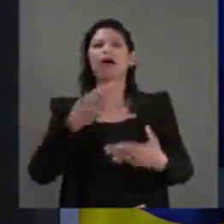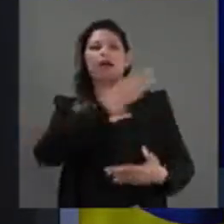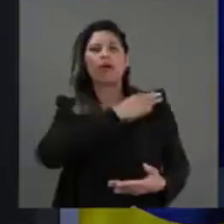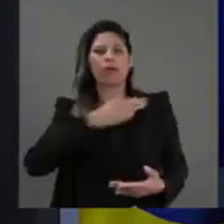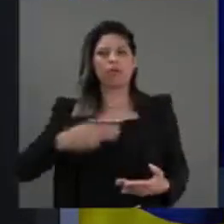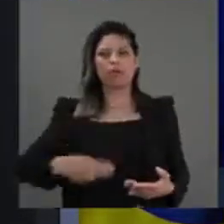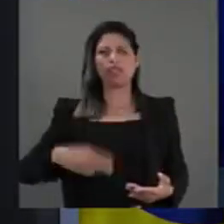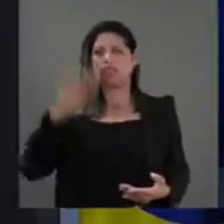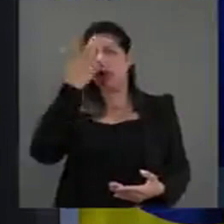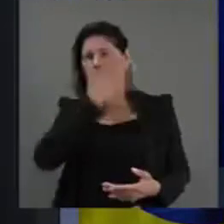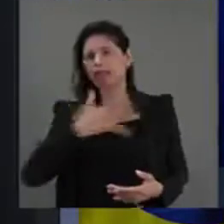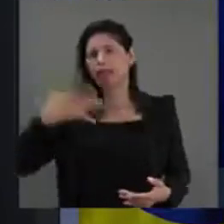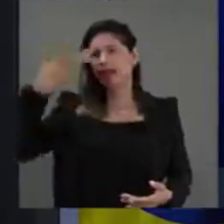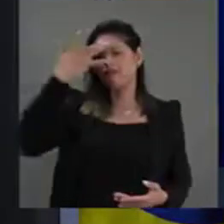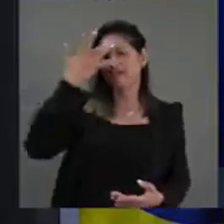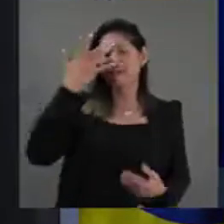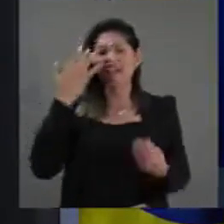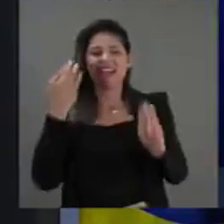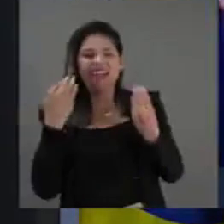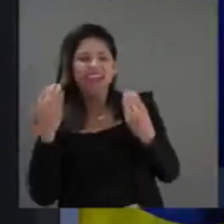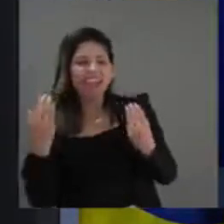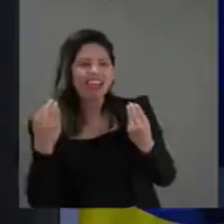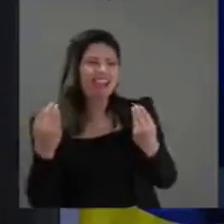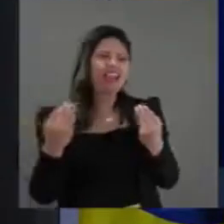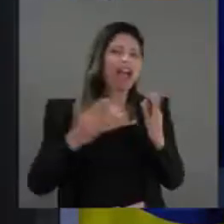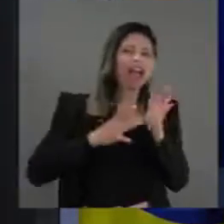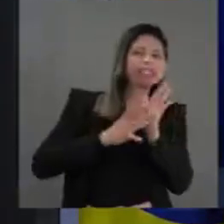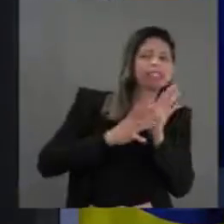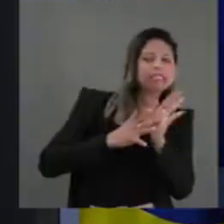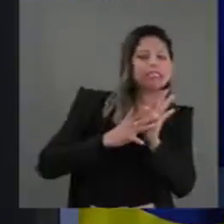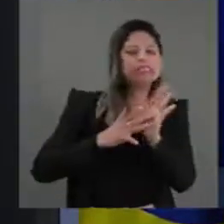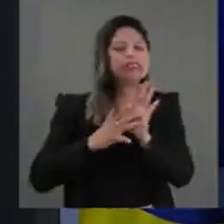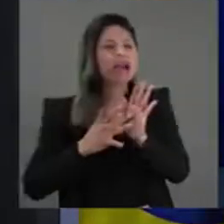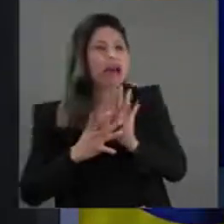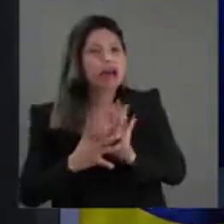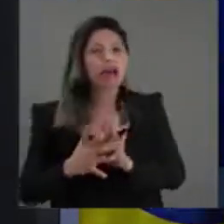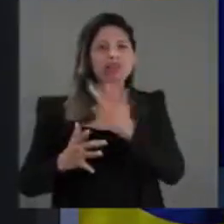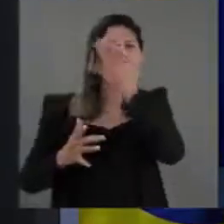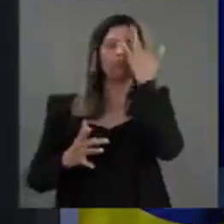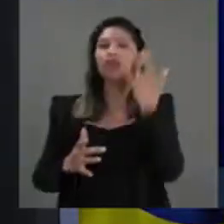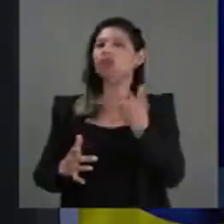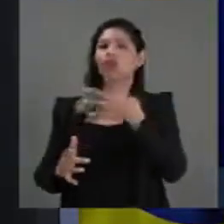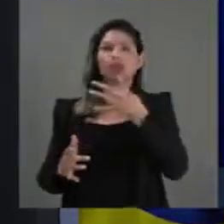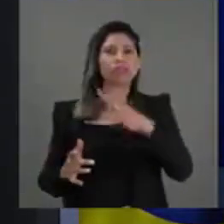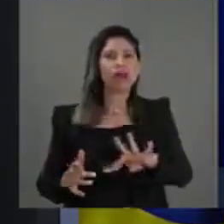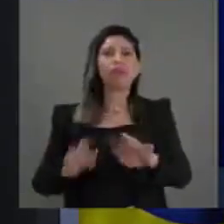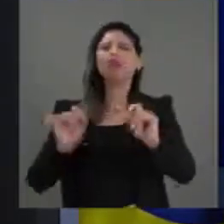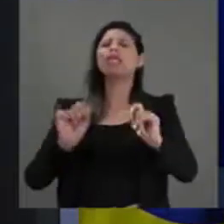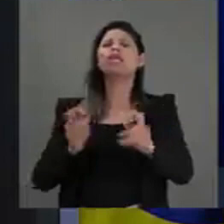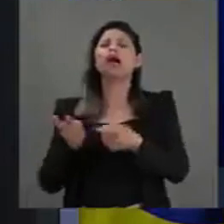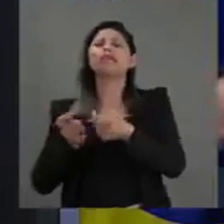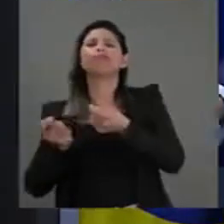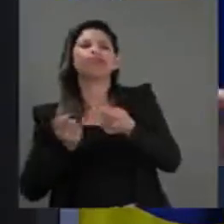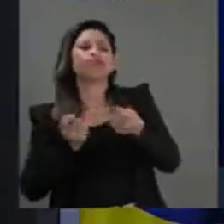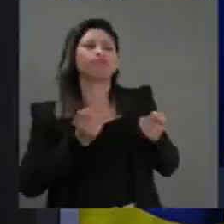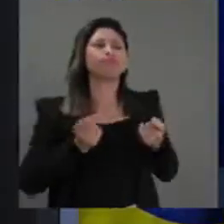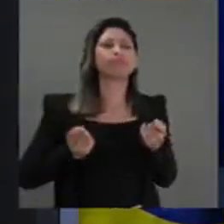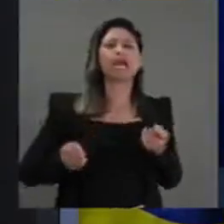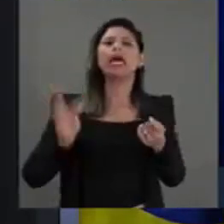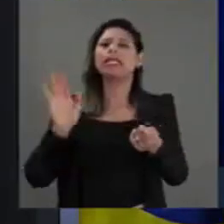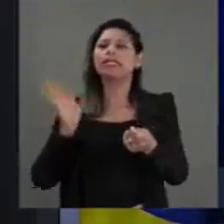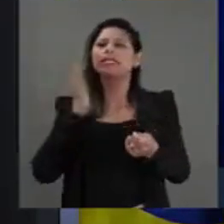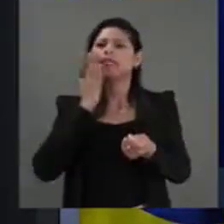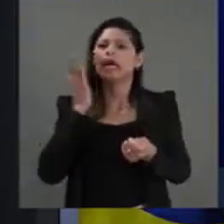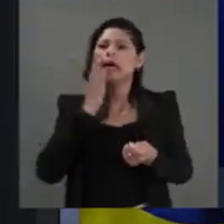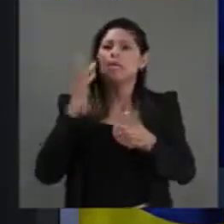de paisagem. Ninguém sabe quem é que está no comando, o que é para cumprir nesse país. É extravagância